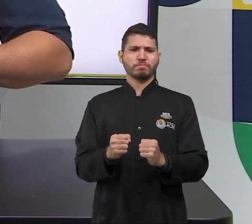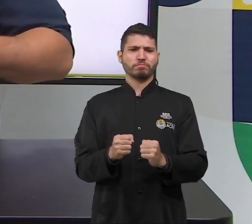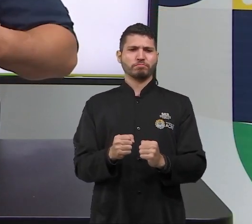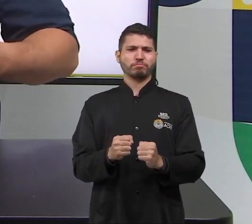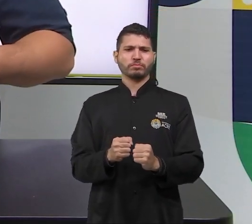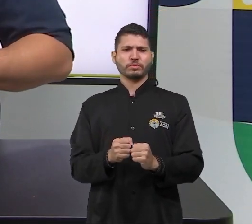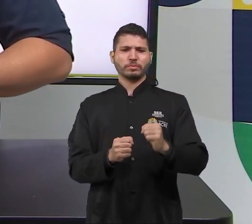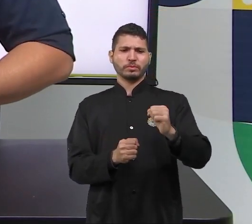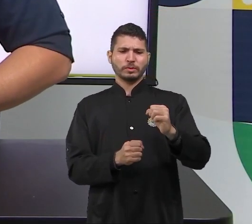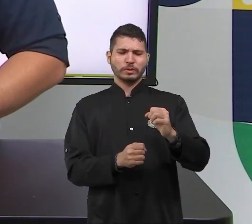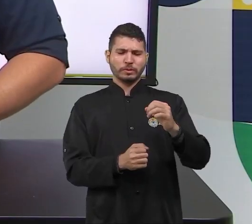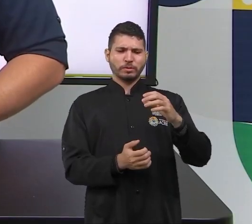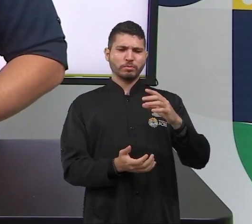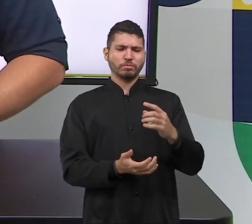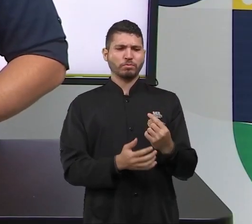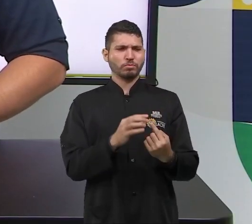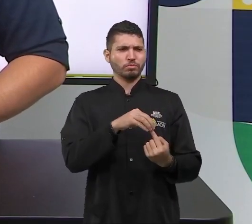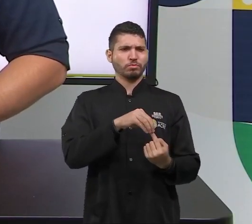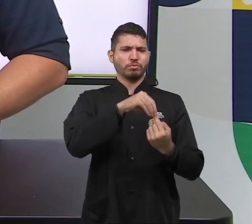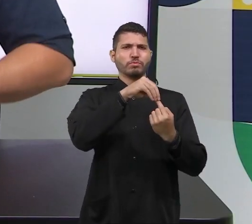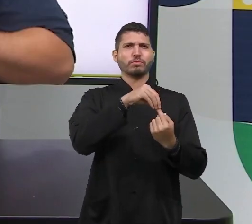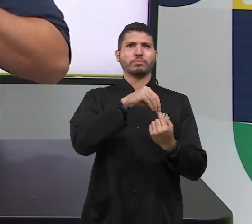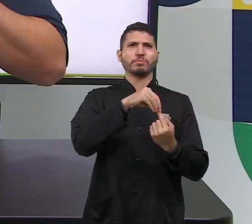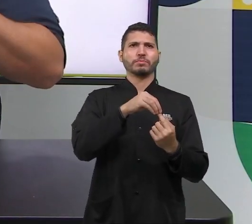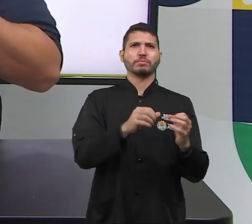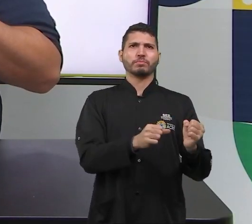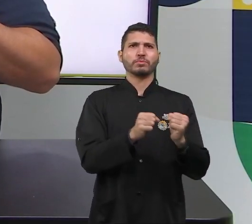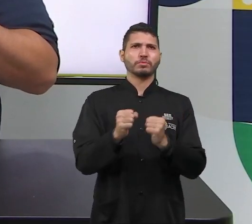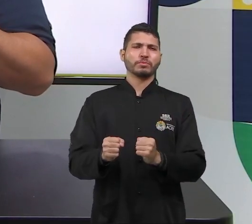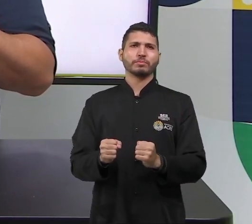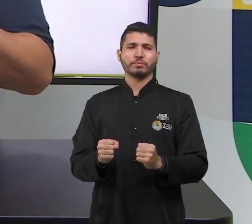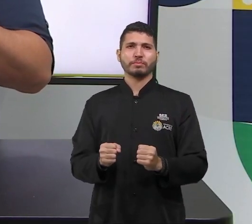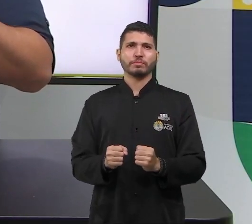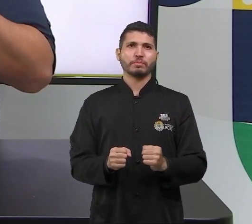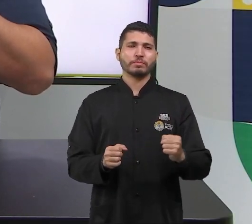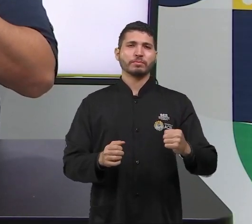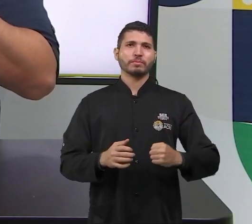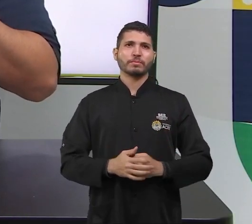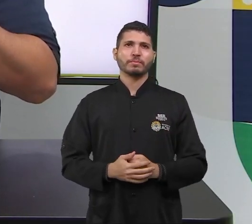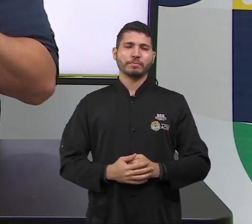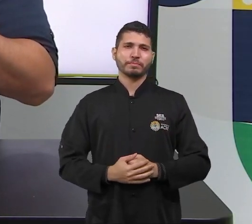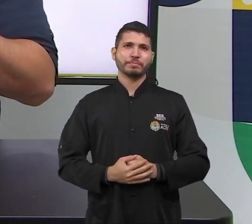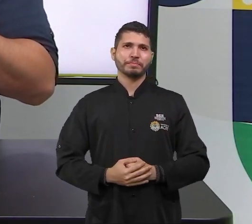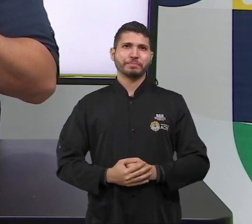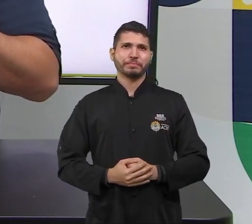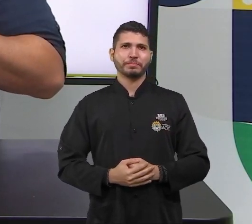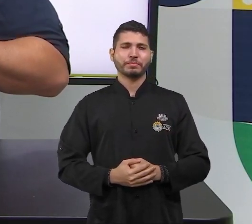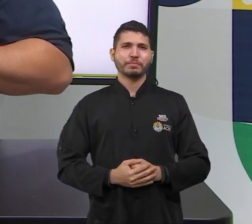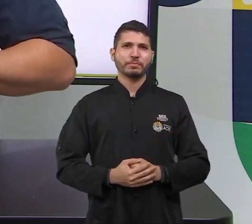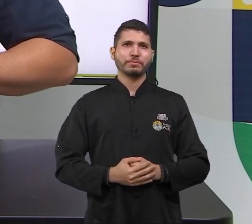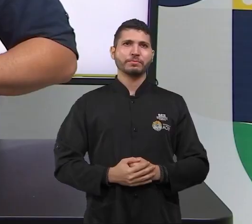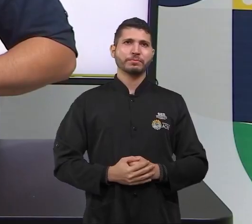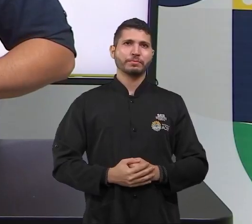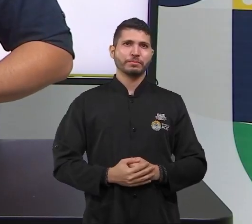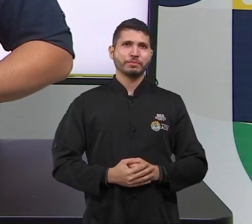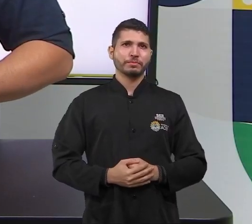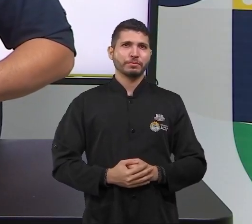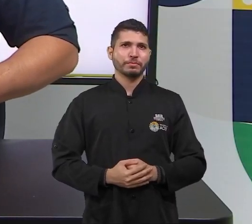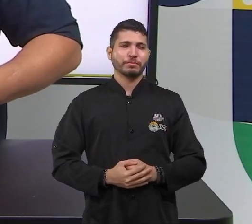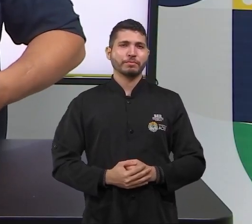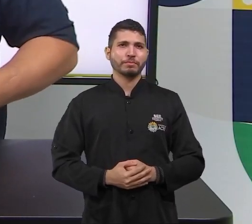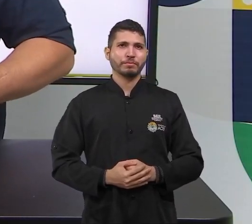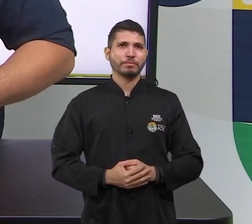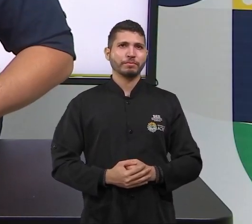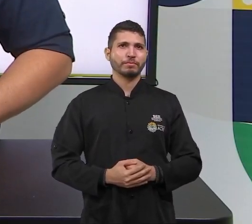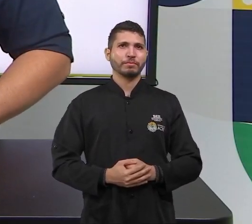Impossibilitava a formação dessas monarquias nacionais. Portanto, atentem-se nisso. Foi devido